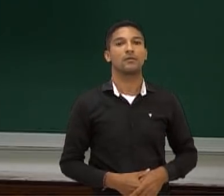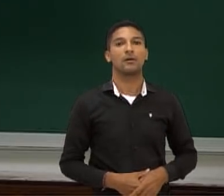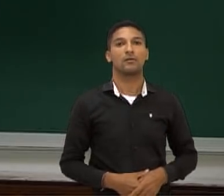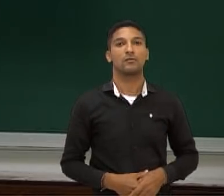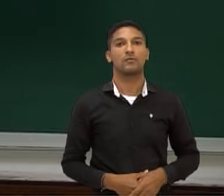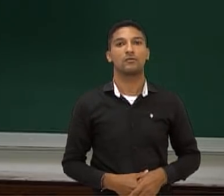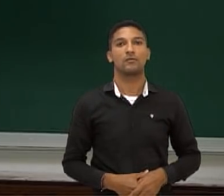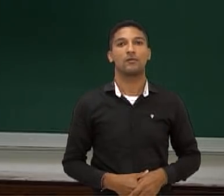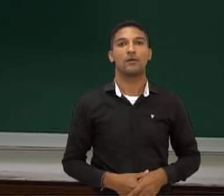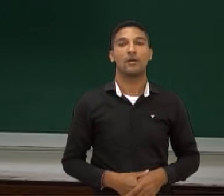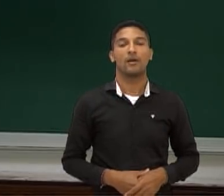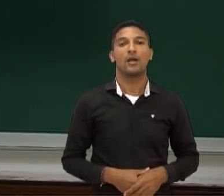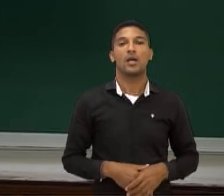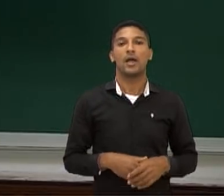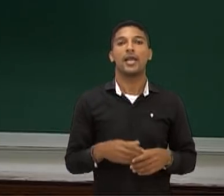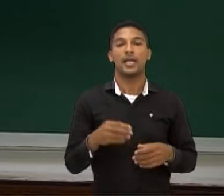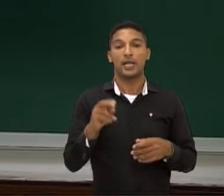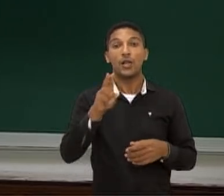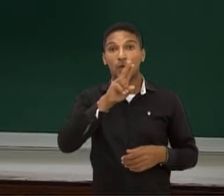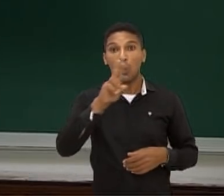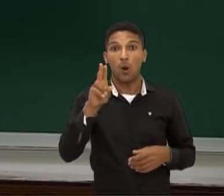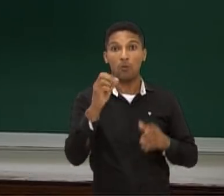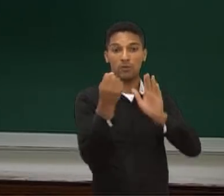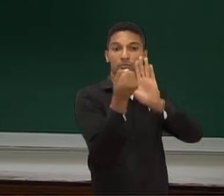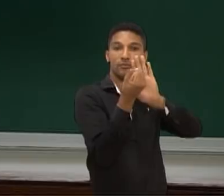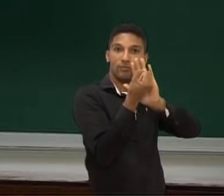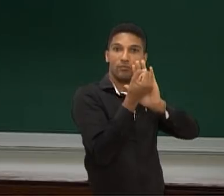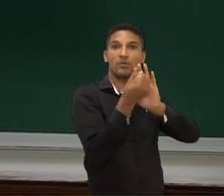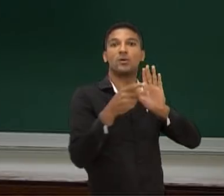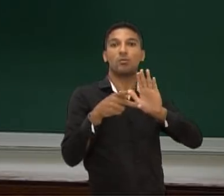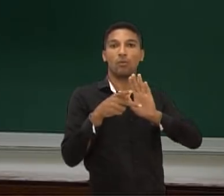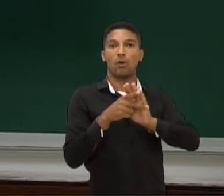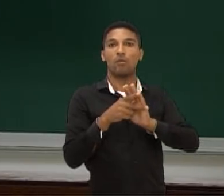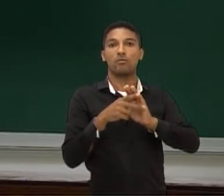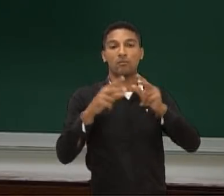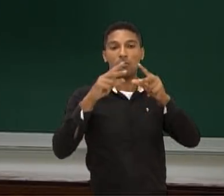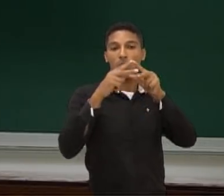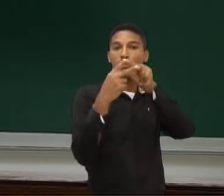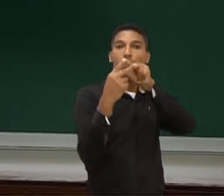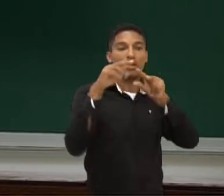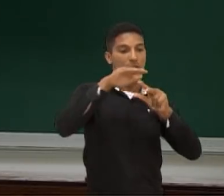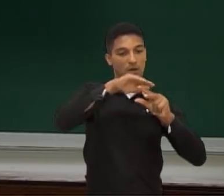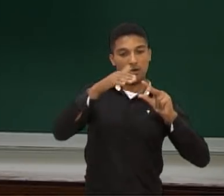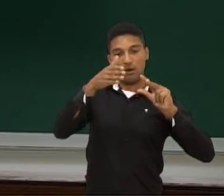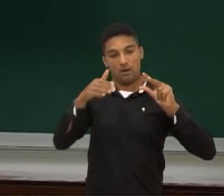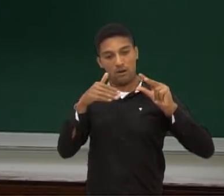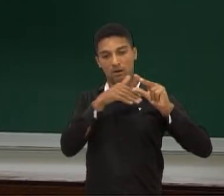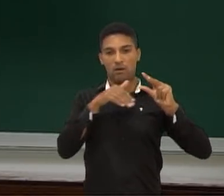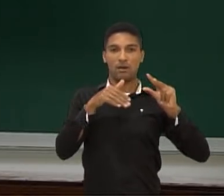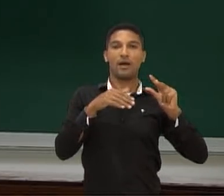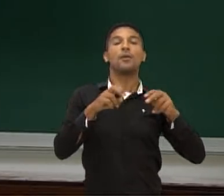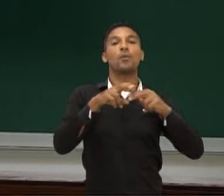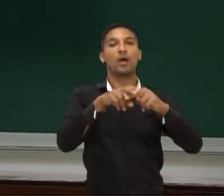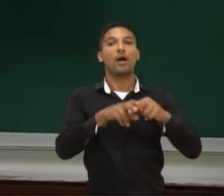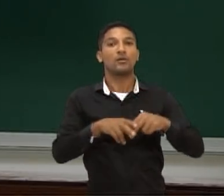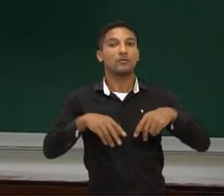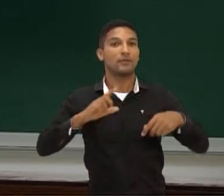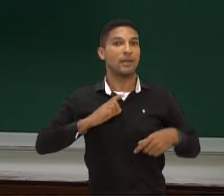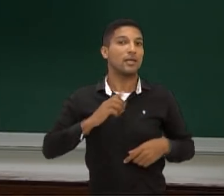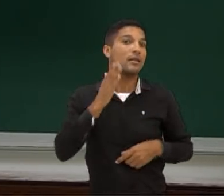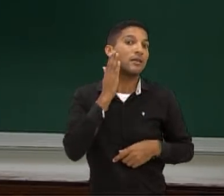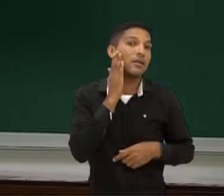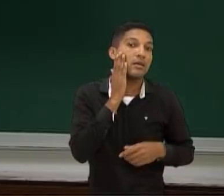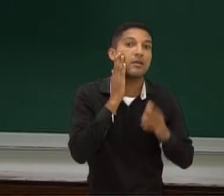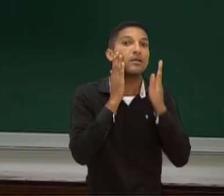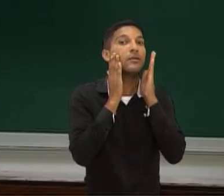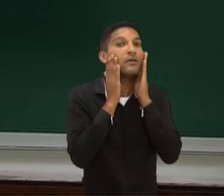seus lados e ângulos? Sim, na primeira aula de polígonos nós já falamos sobre isso, que eles são nomeados de acordo com os seus lados e os seus ângulos